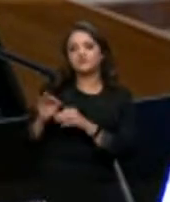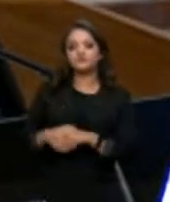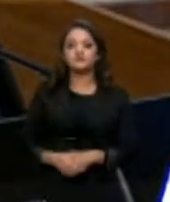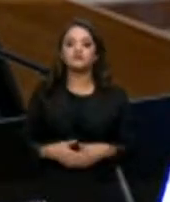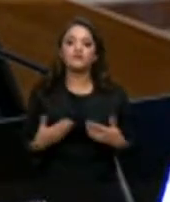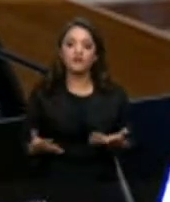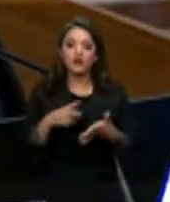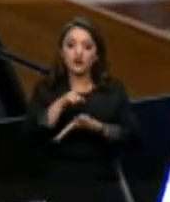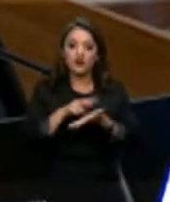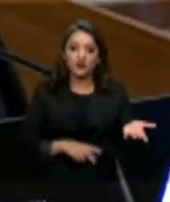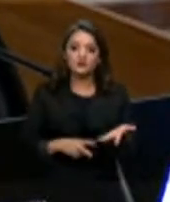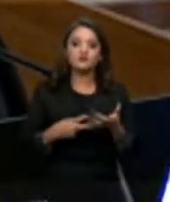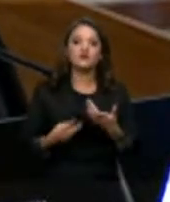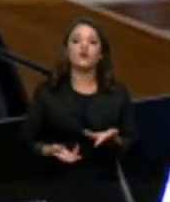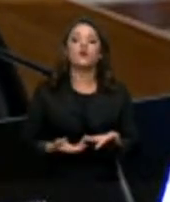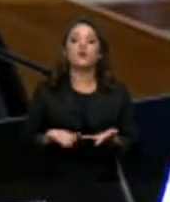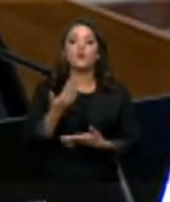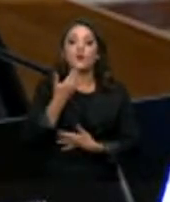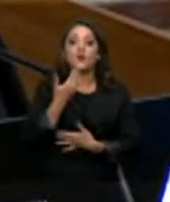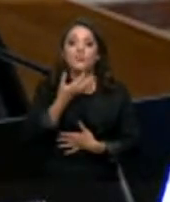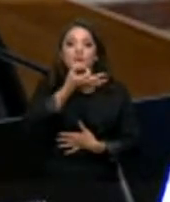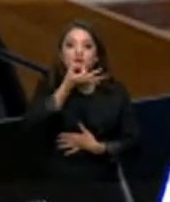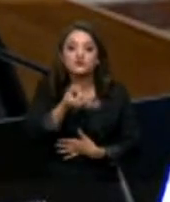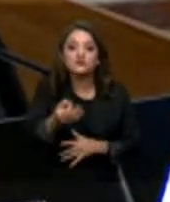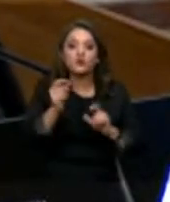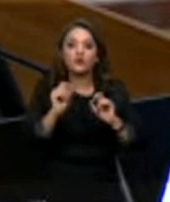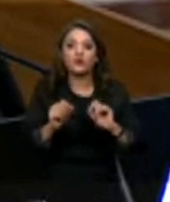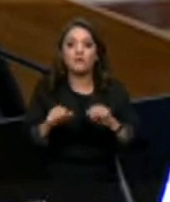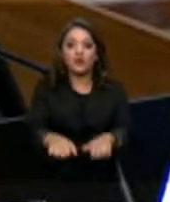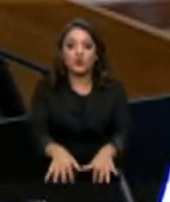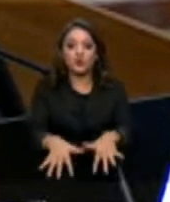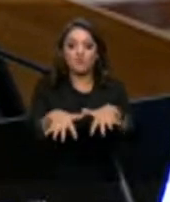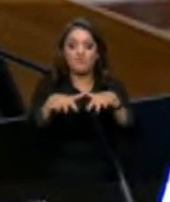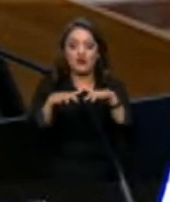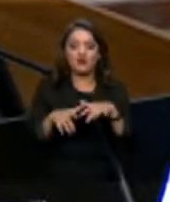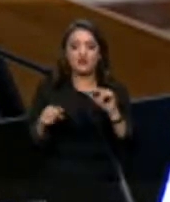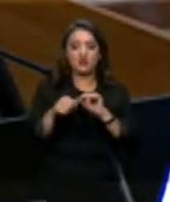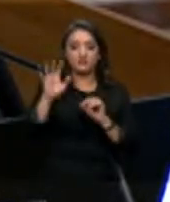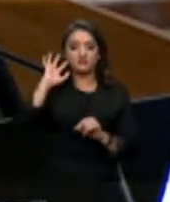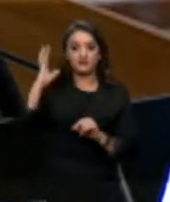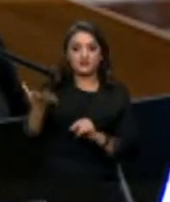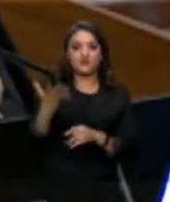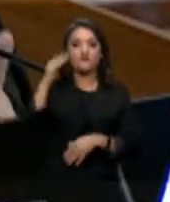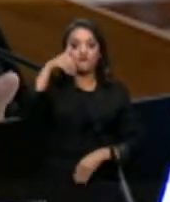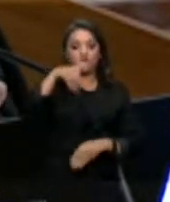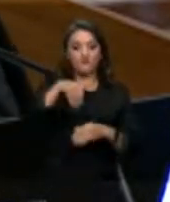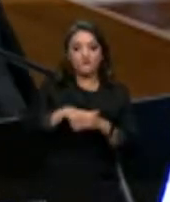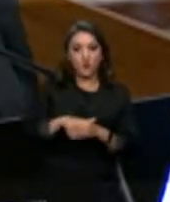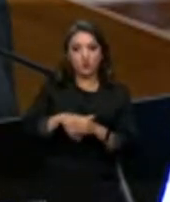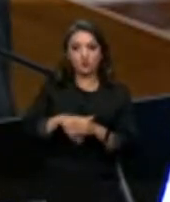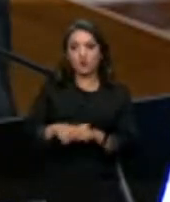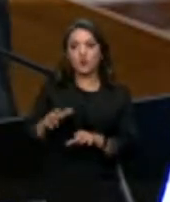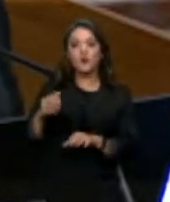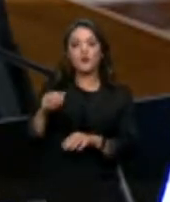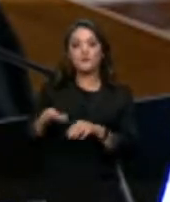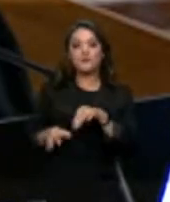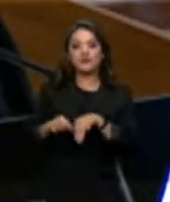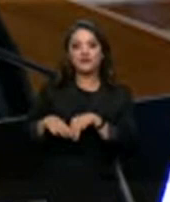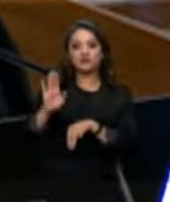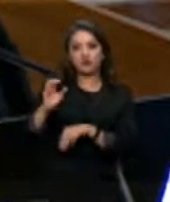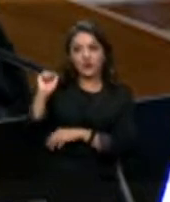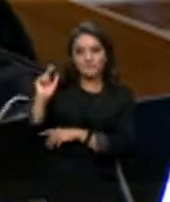propõe a questão de ordem no sentido de o plenário fixar o entendimento da validade de voto proferido por ministro posteriormente aposentado,